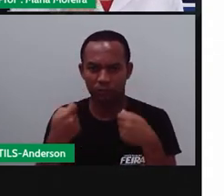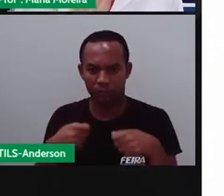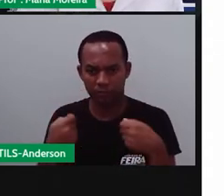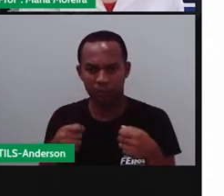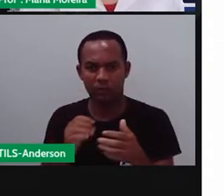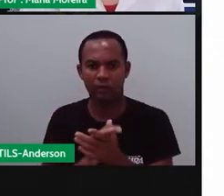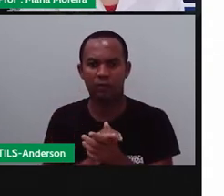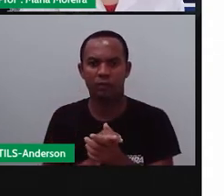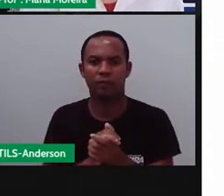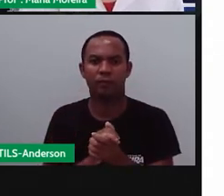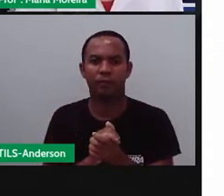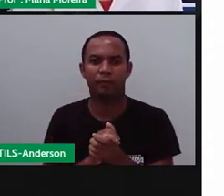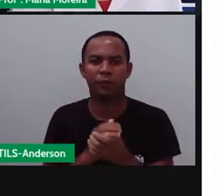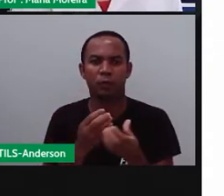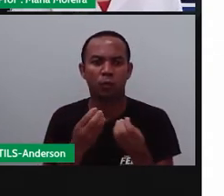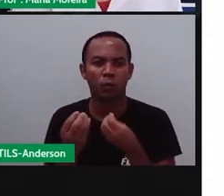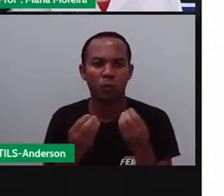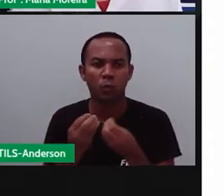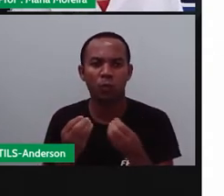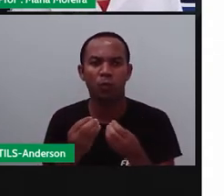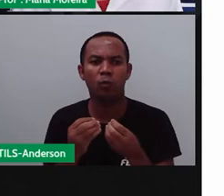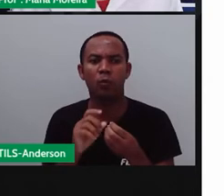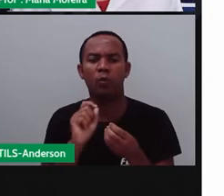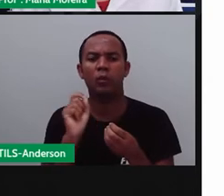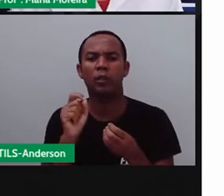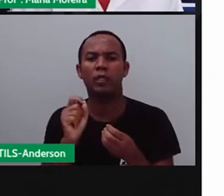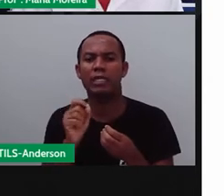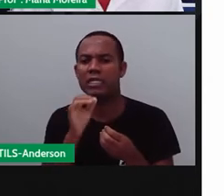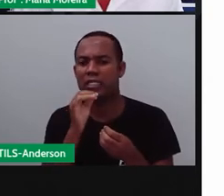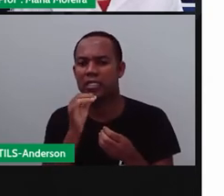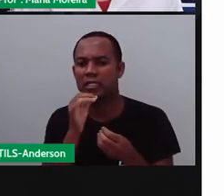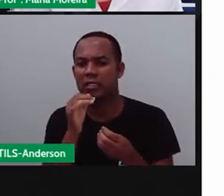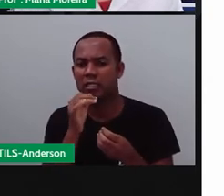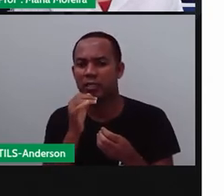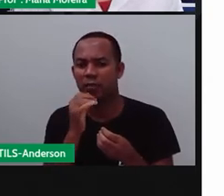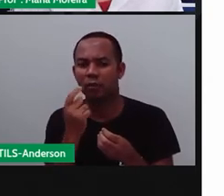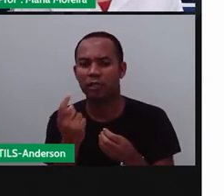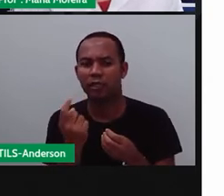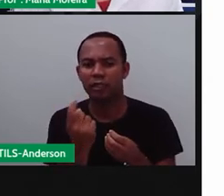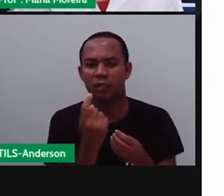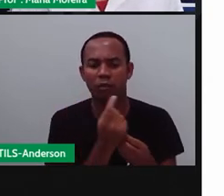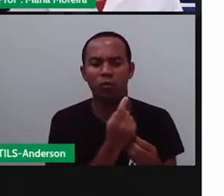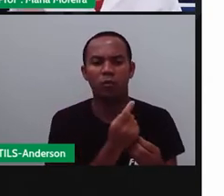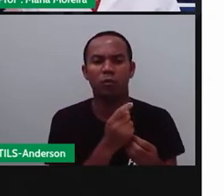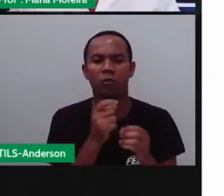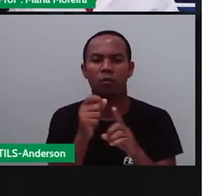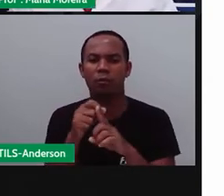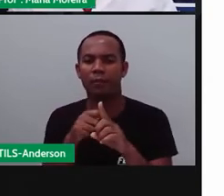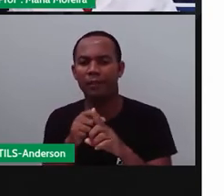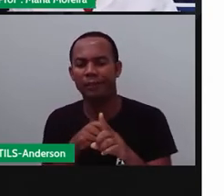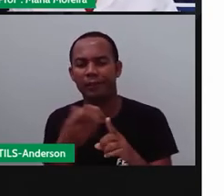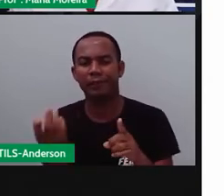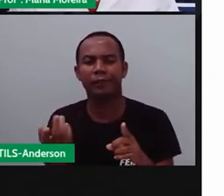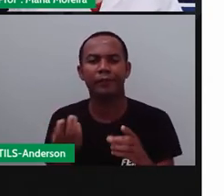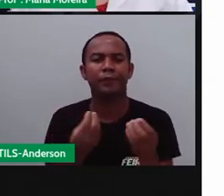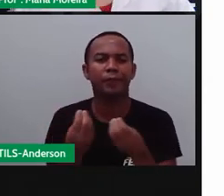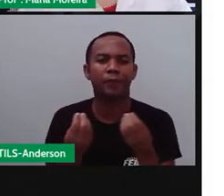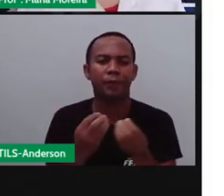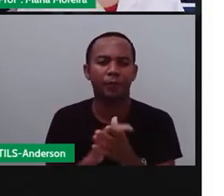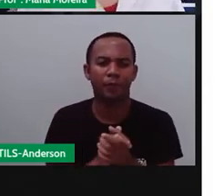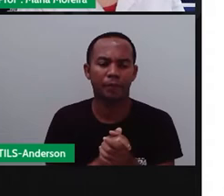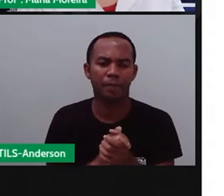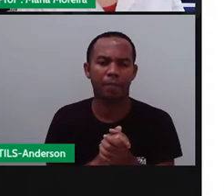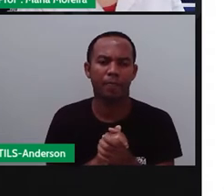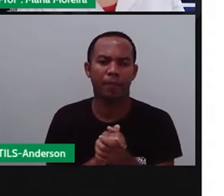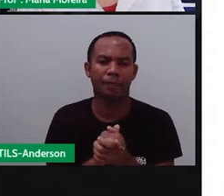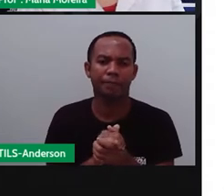que de fato se produz em cada um o quê? Desses períodos, tá? Então, não tem como ter uma festa do açaí se na